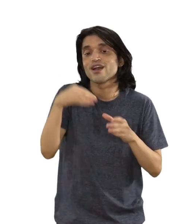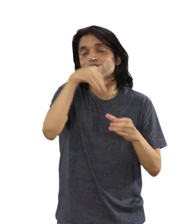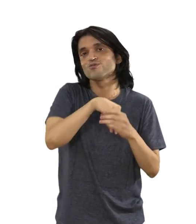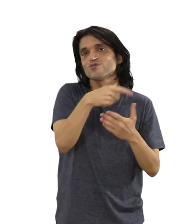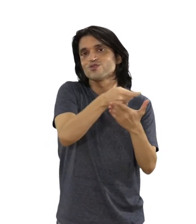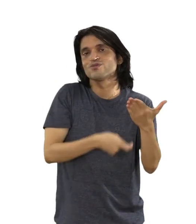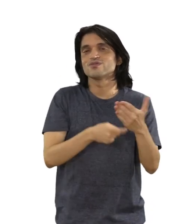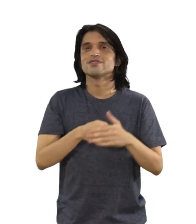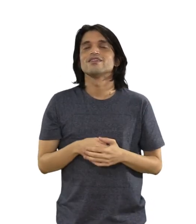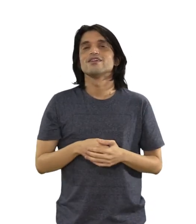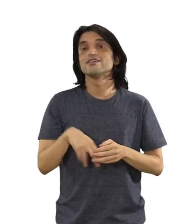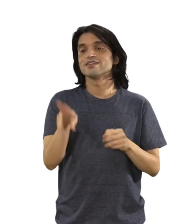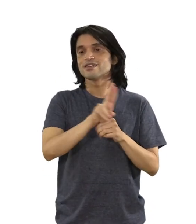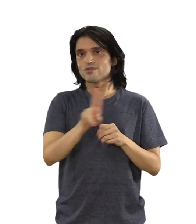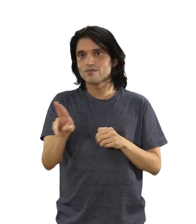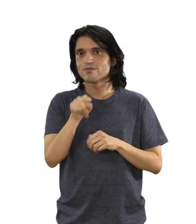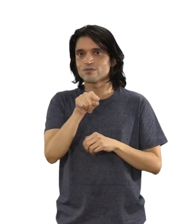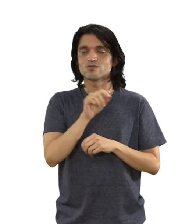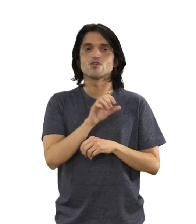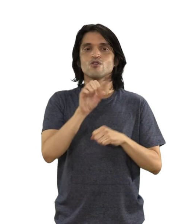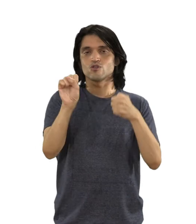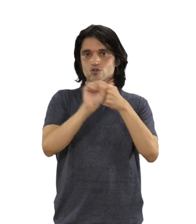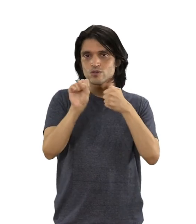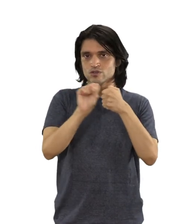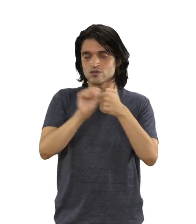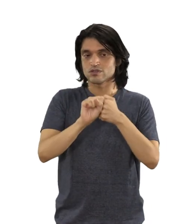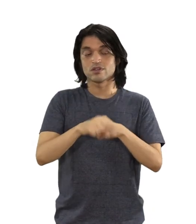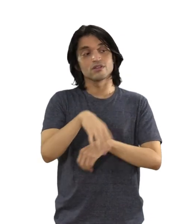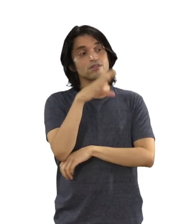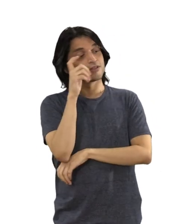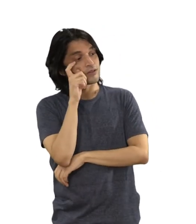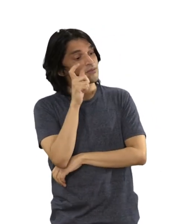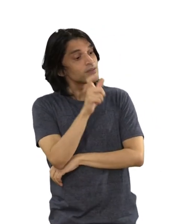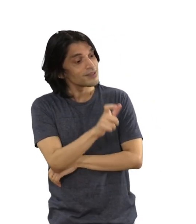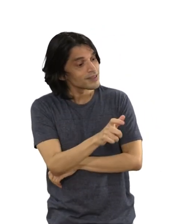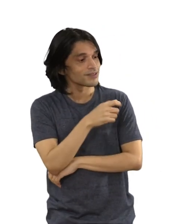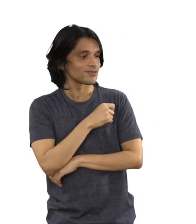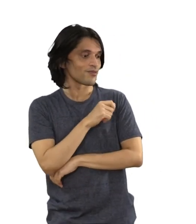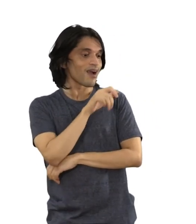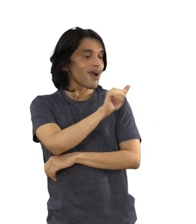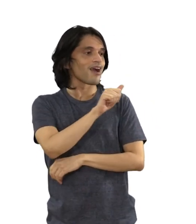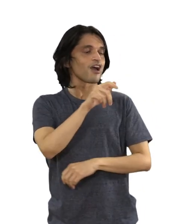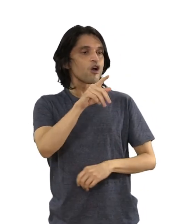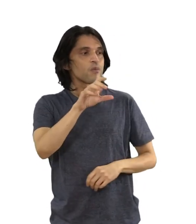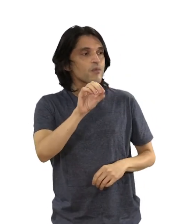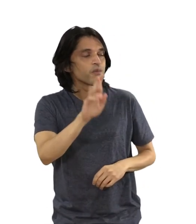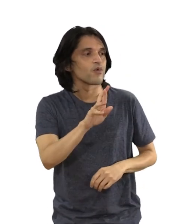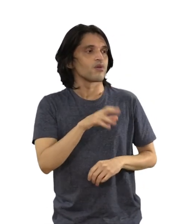Alguns exemplos de regência nominal. Substantivos: admiração a, admiração por.